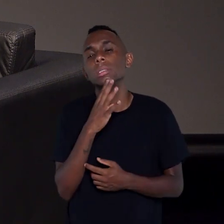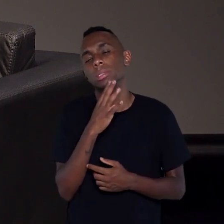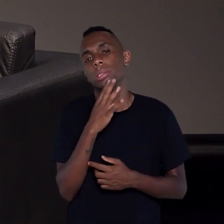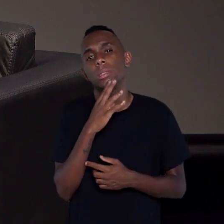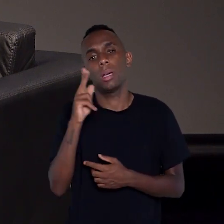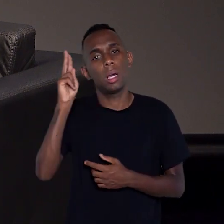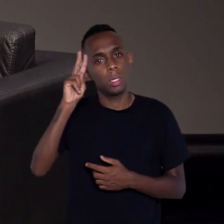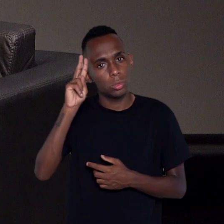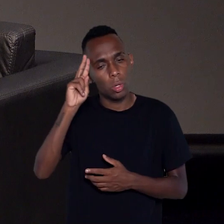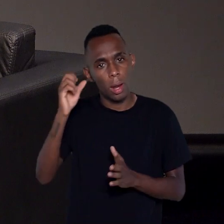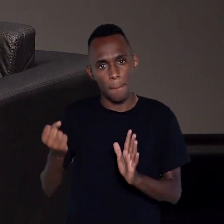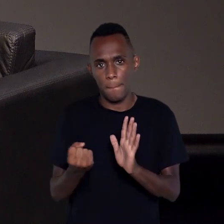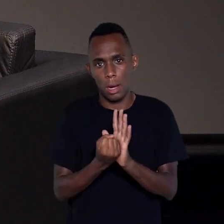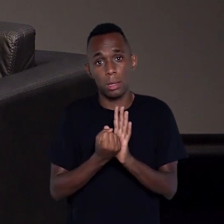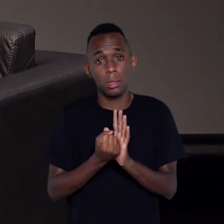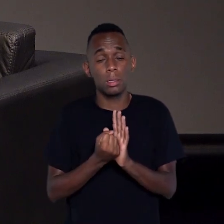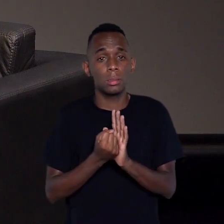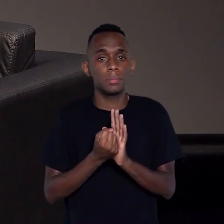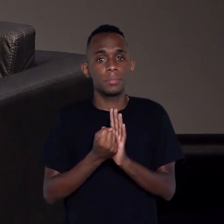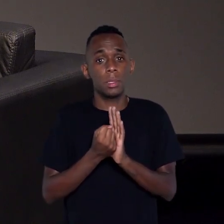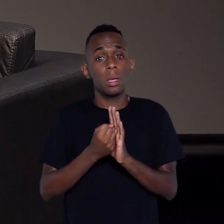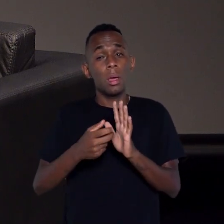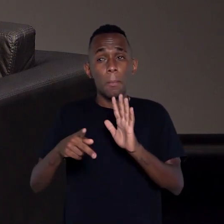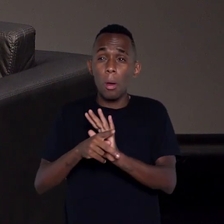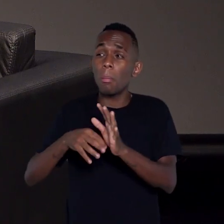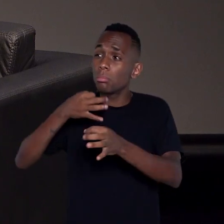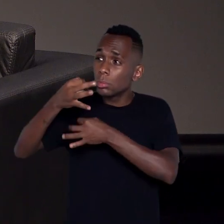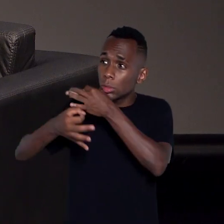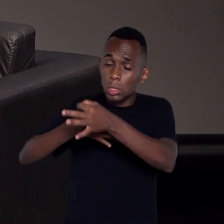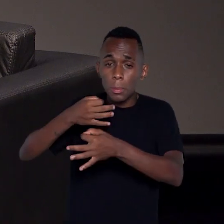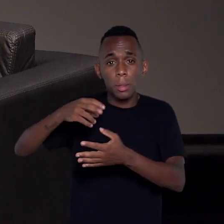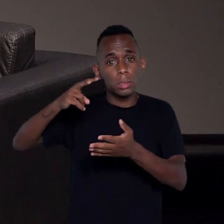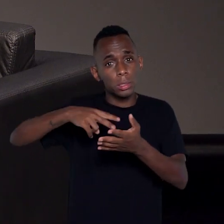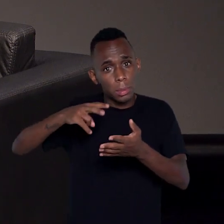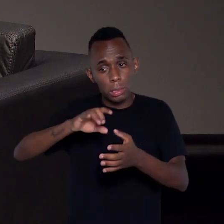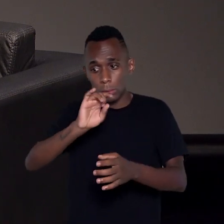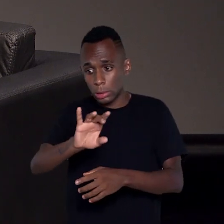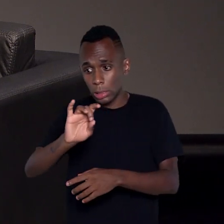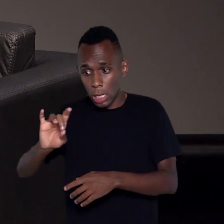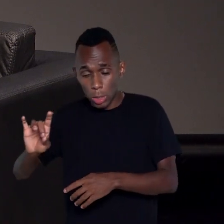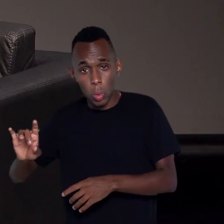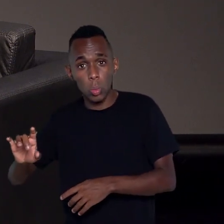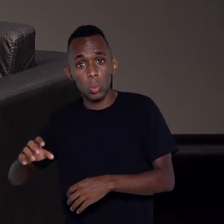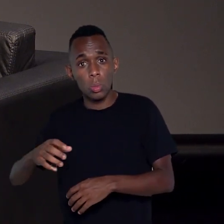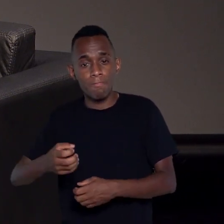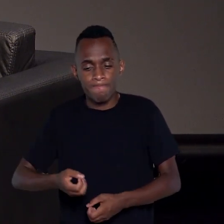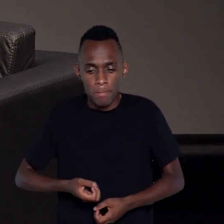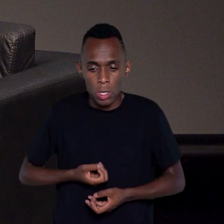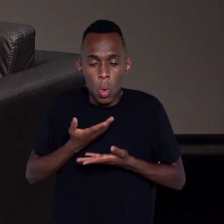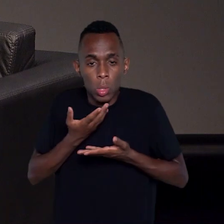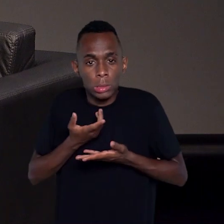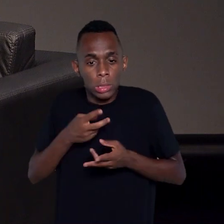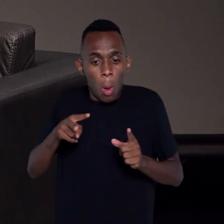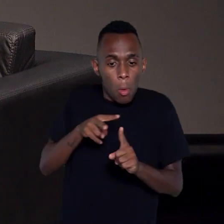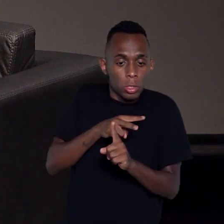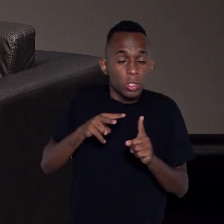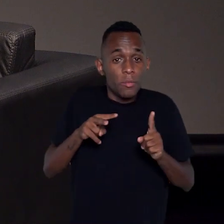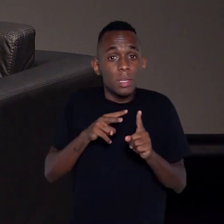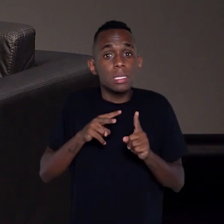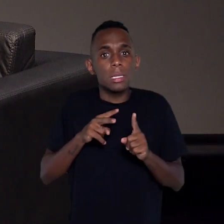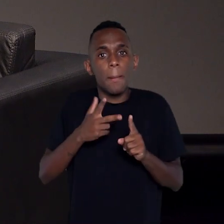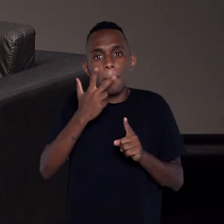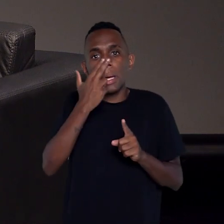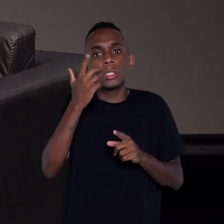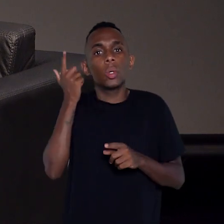falo isso não pelos relatos dos leitores, né? Cada um, quando conta a sua impressão,